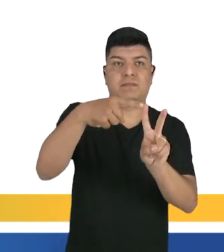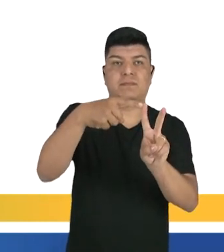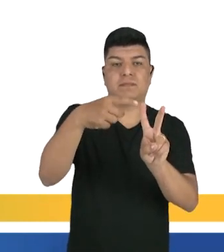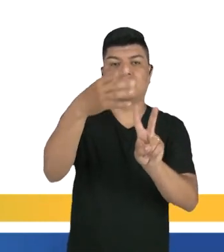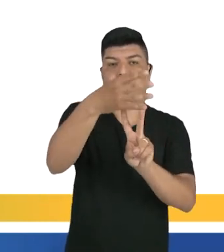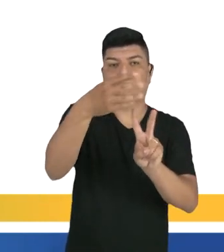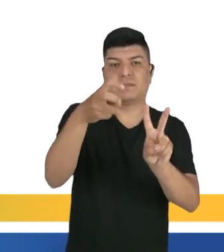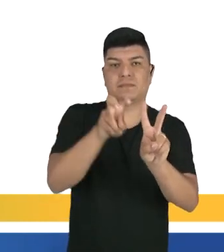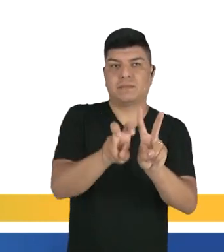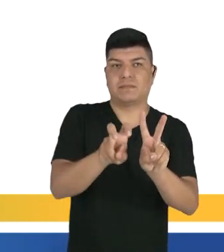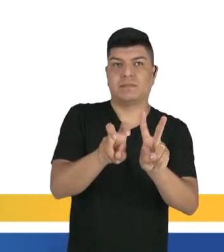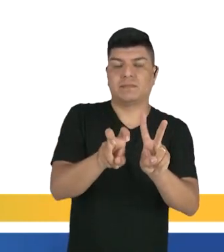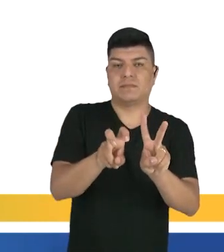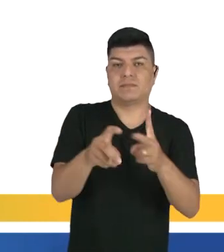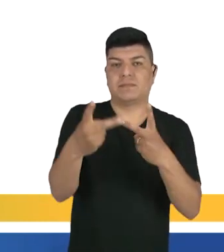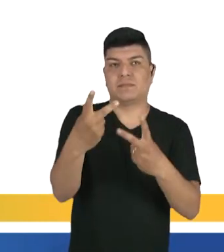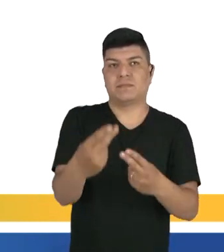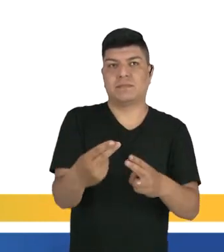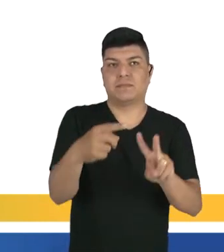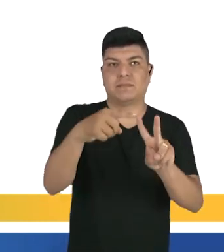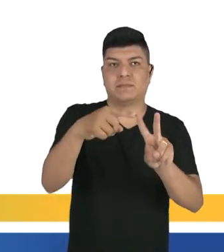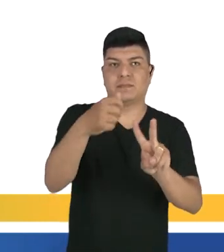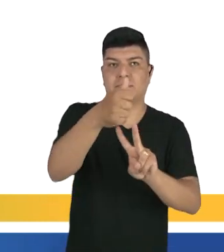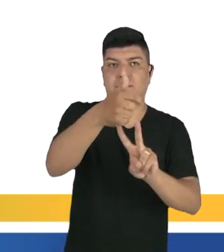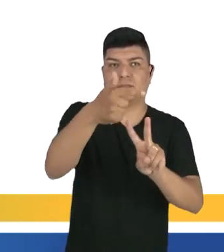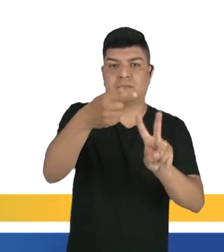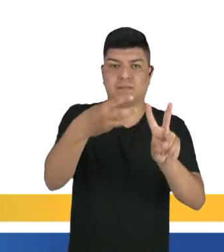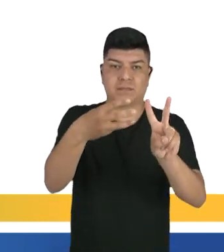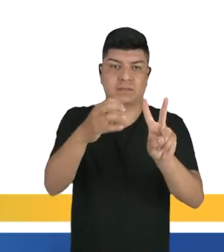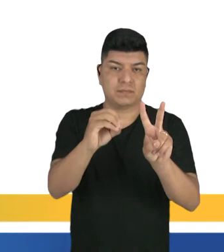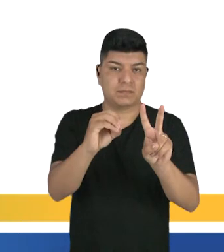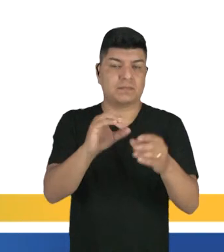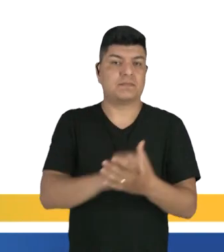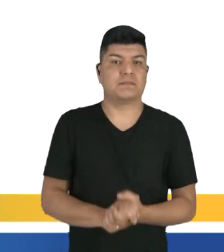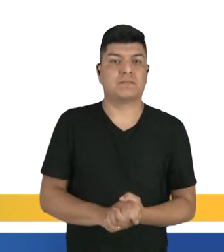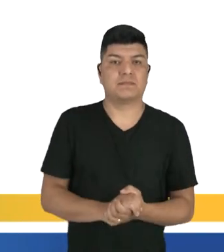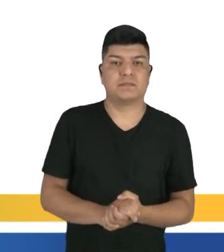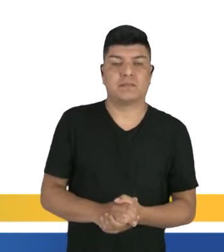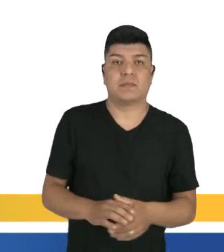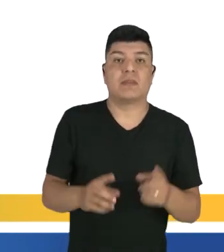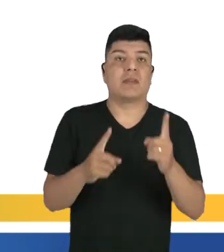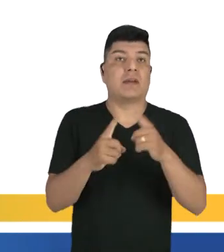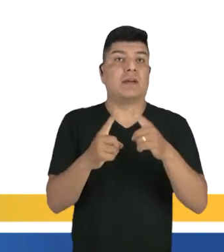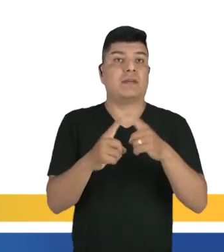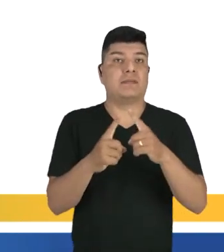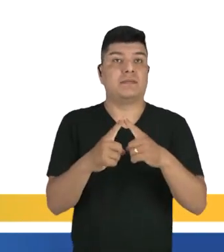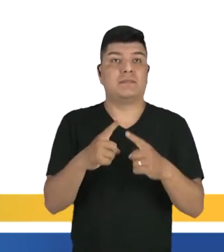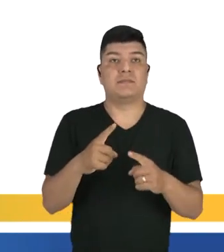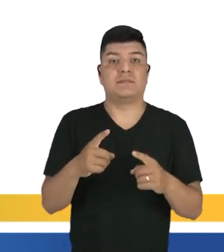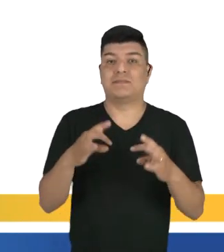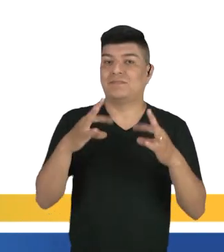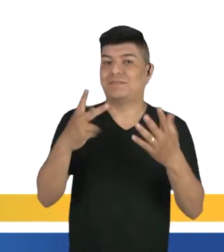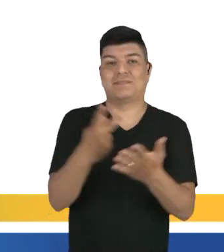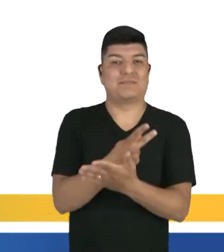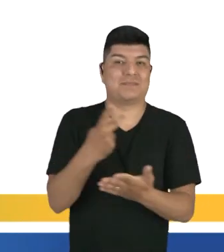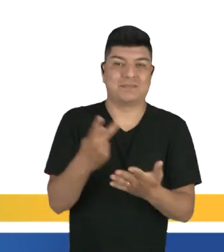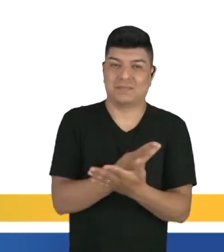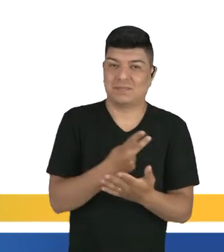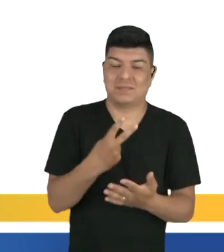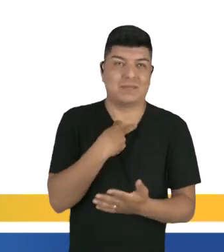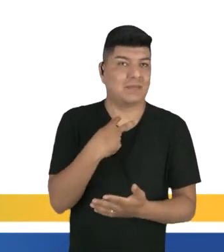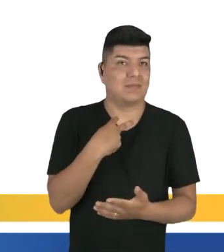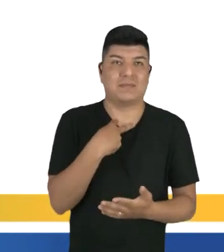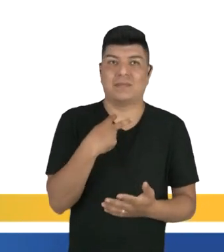de 5, será que dá, né, a raiz 12ª de 30? Então vamos para a primeira. A primeira, gente, está completamente errada, porque